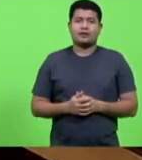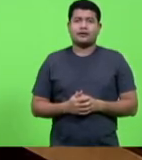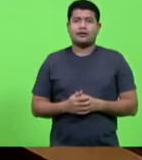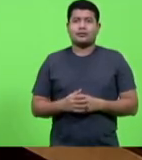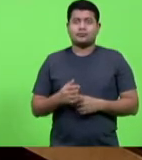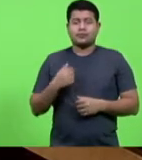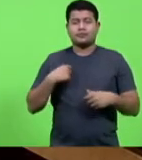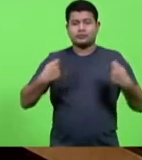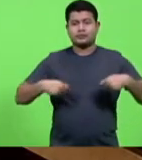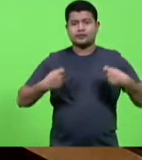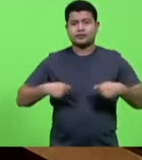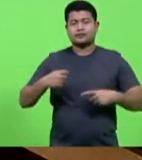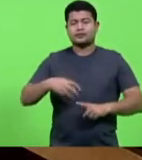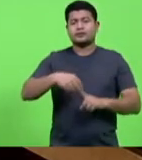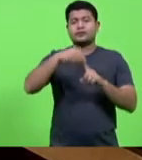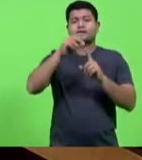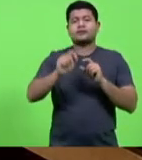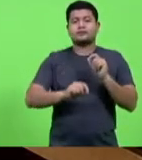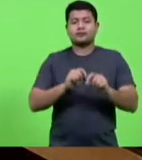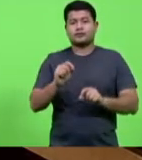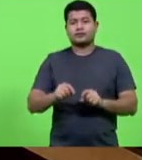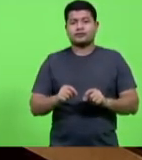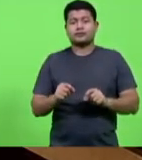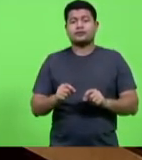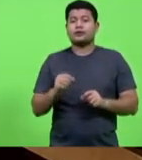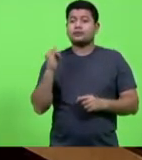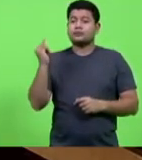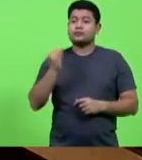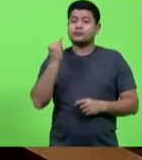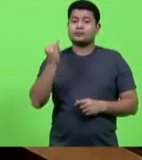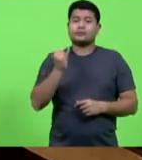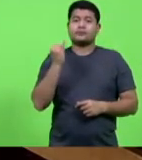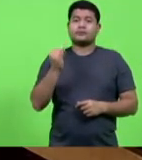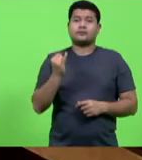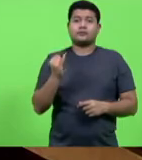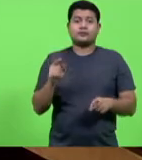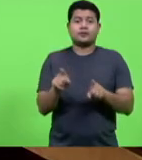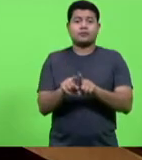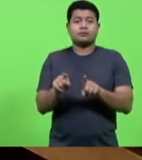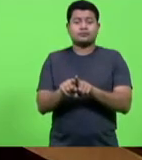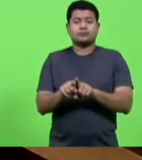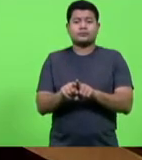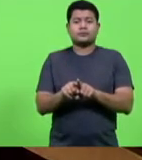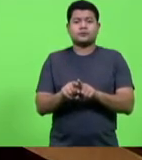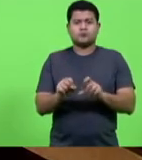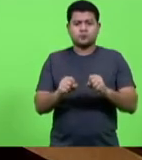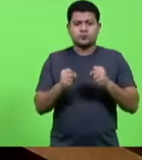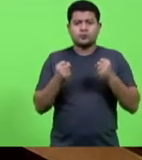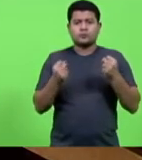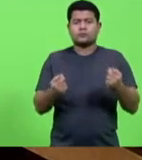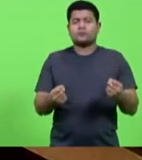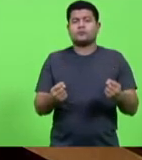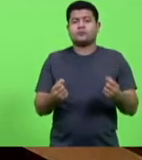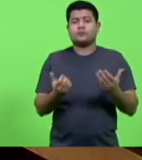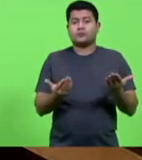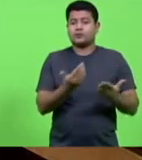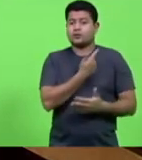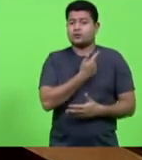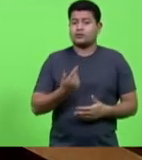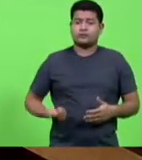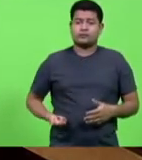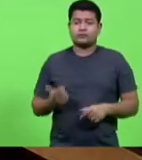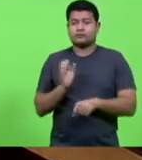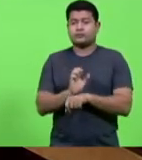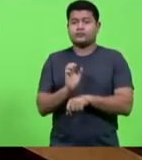deixar também de destacar a relevância e o comprometimento, além do governo do Estado,